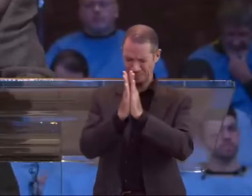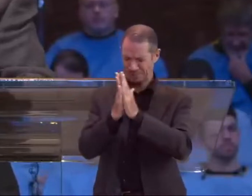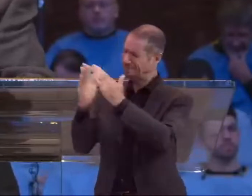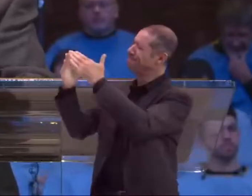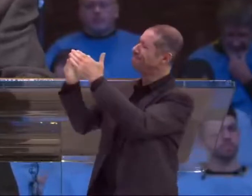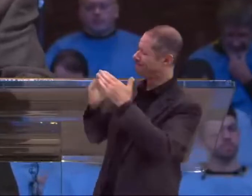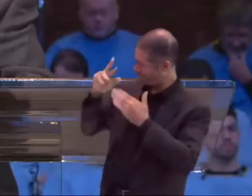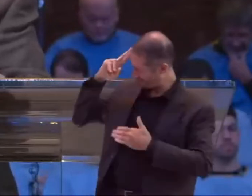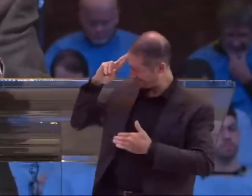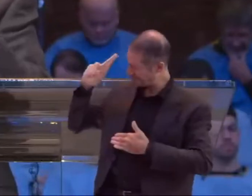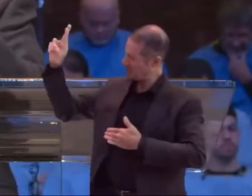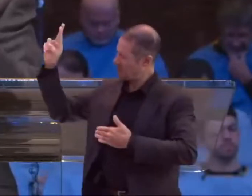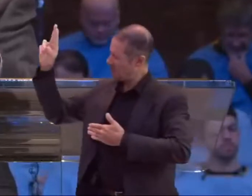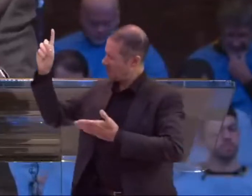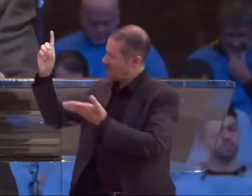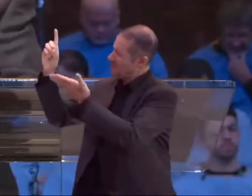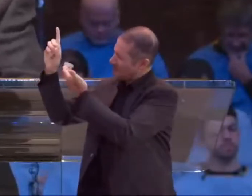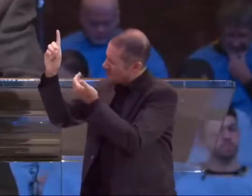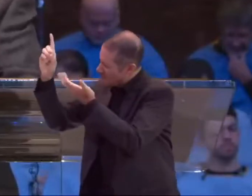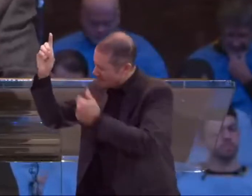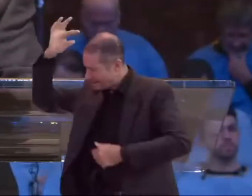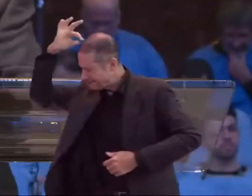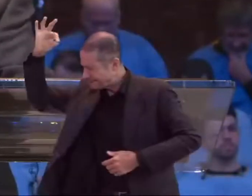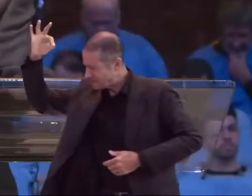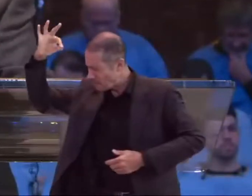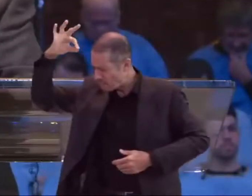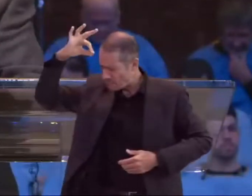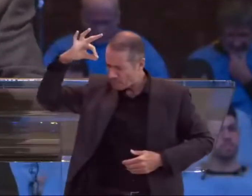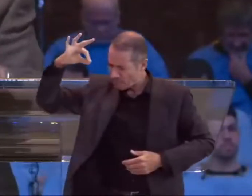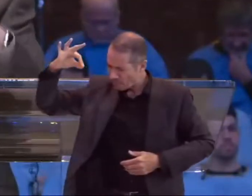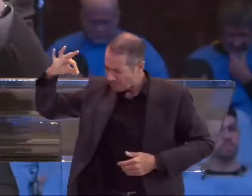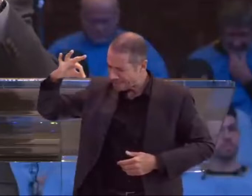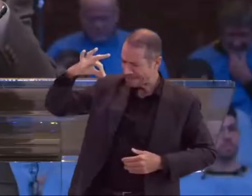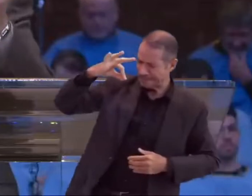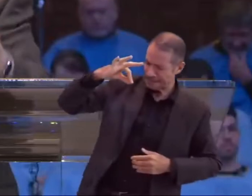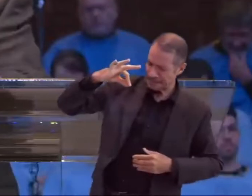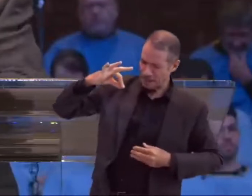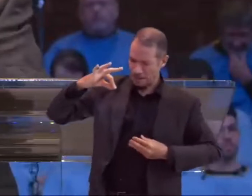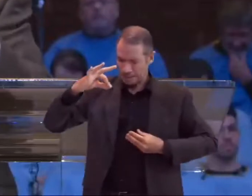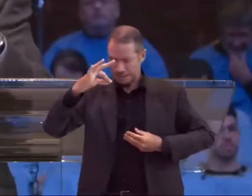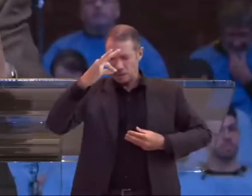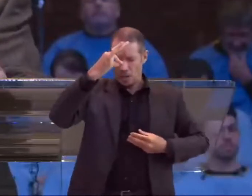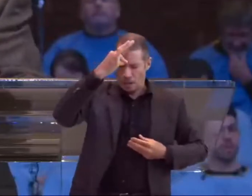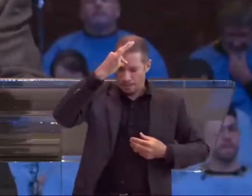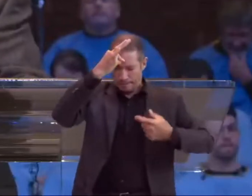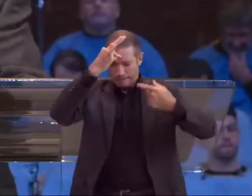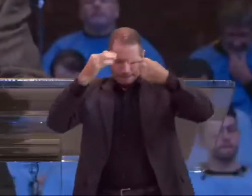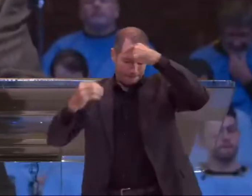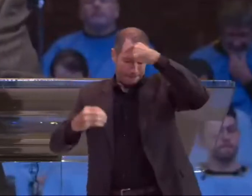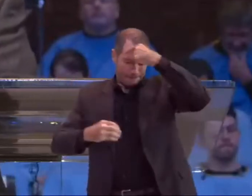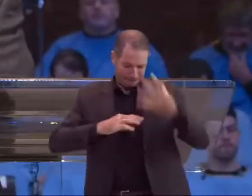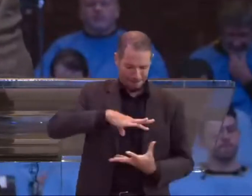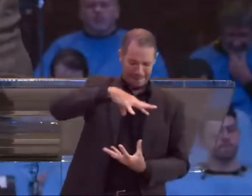te pedir, Senhor, vem com o Teu Espírito Santo agora, e trabalha a nossa mente, a nossa alma, de